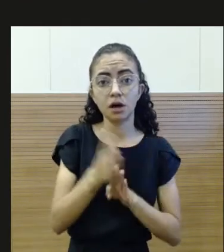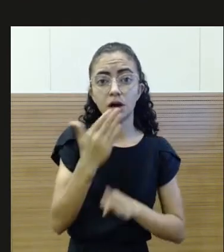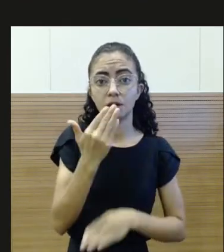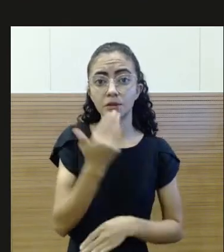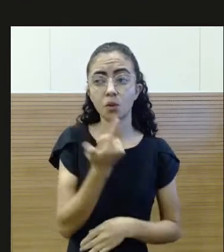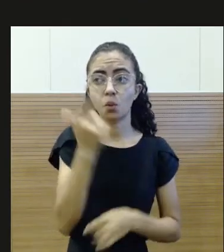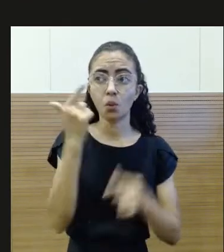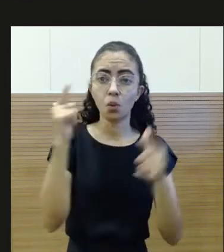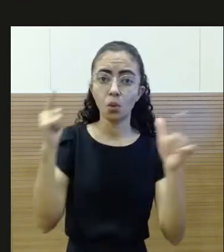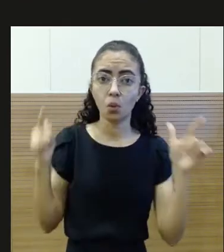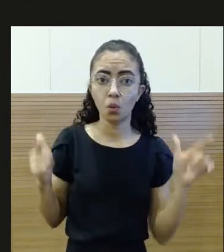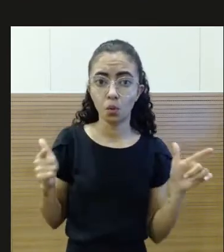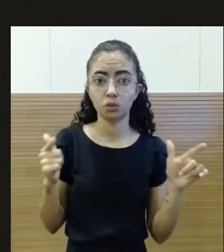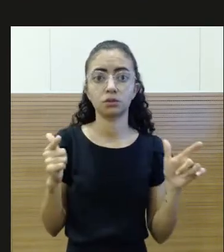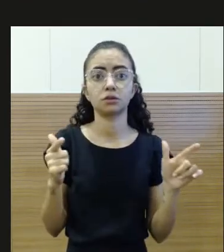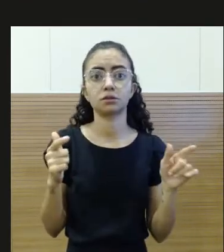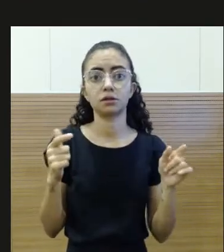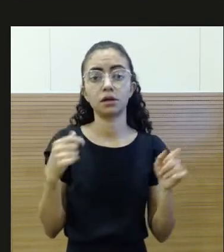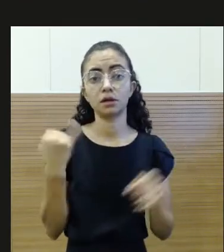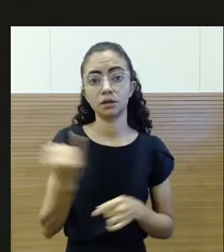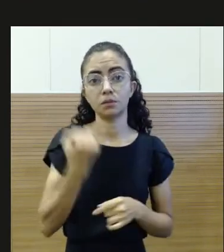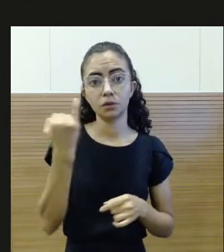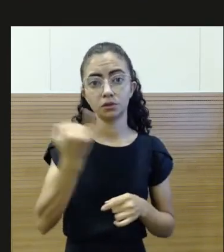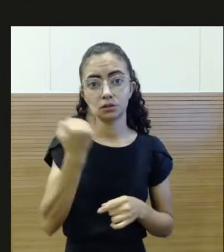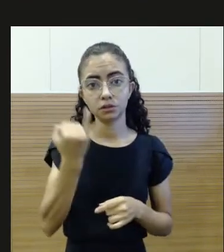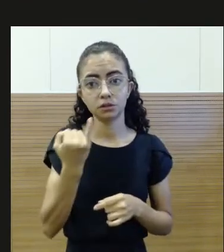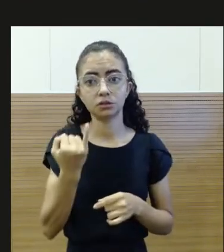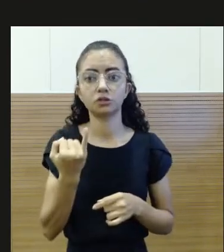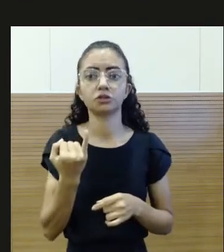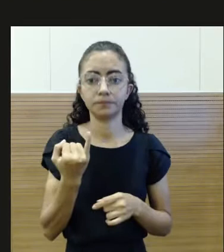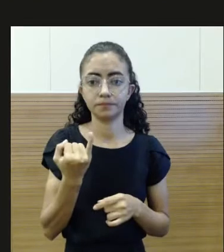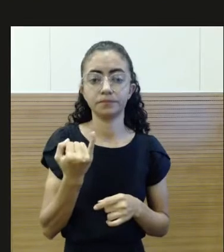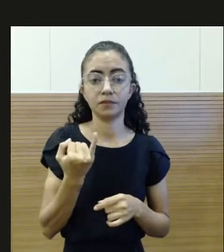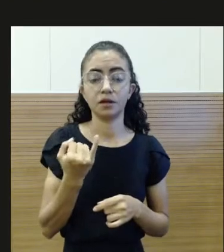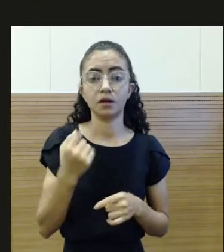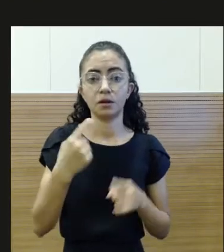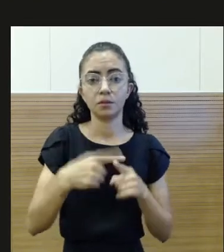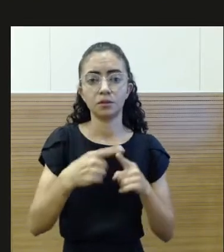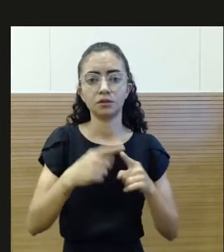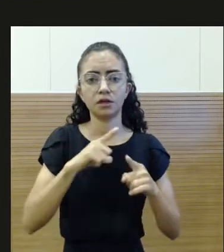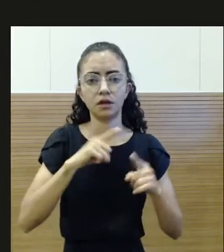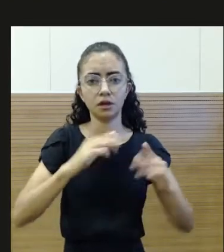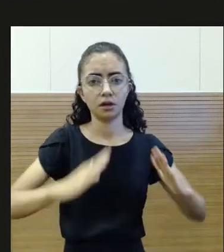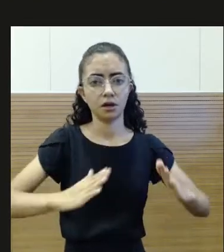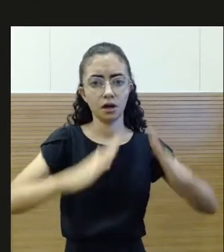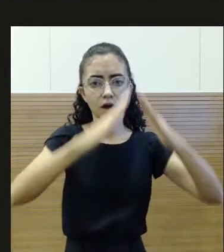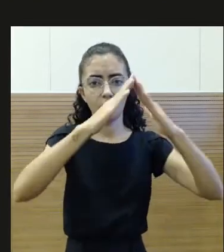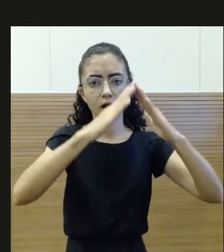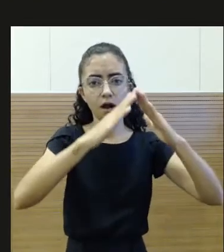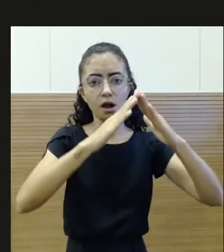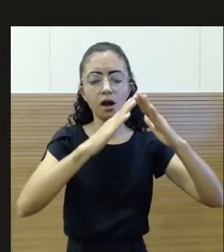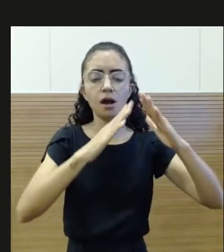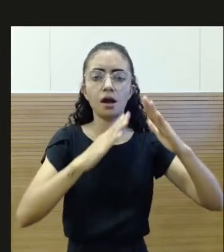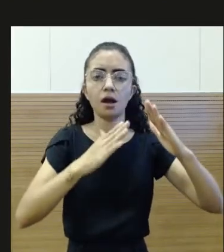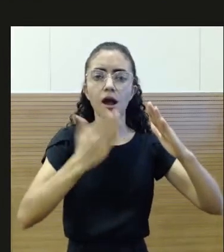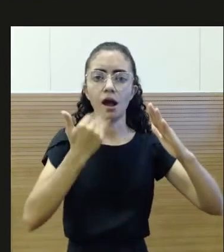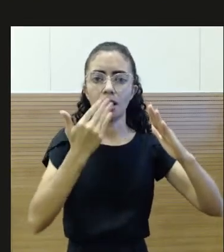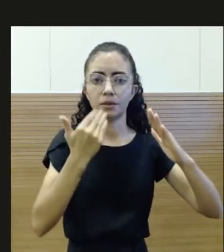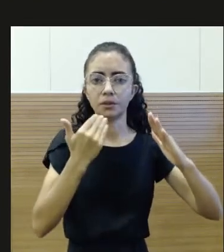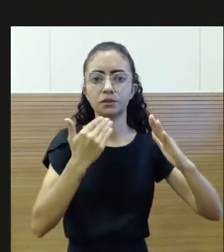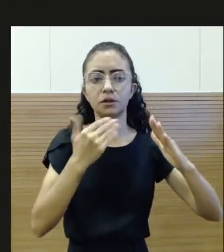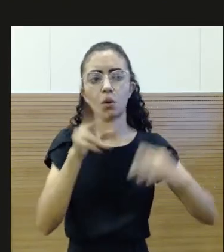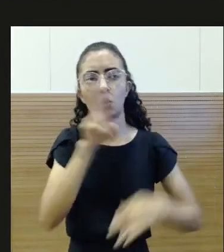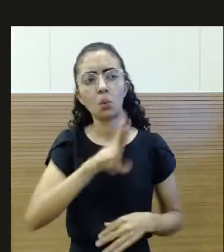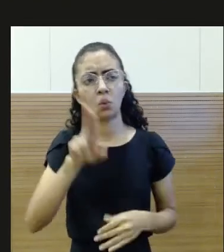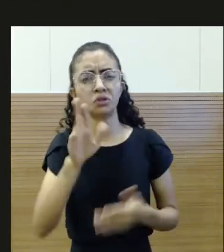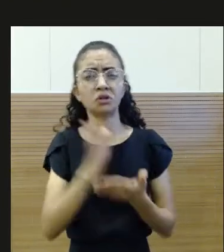se coloca naquelas pirâmides alimentares, esses ingredientes no topo da pirâmide, para se usar apenas de vez em quando.